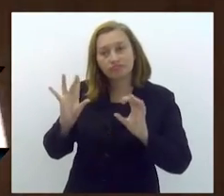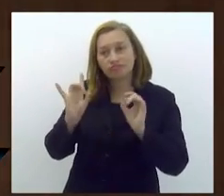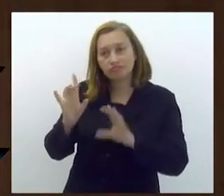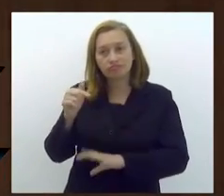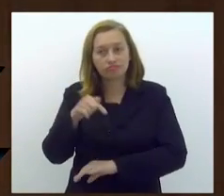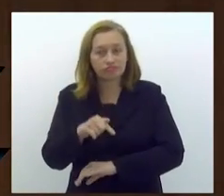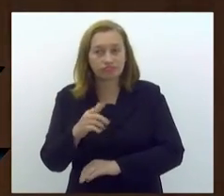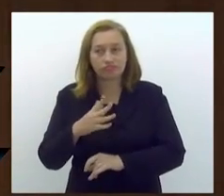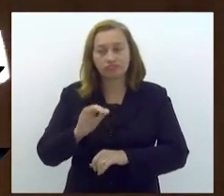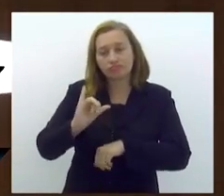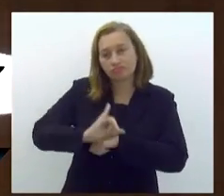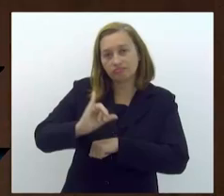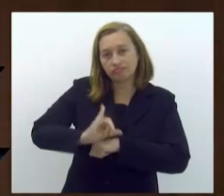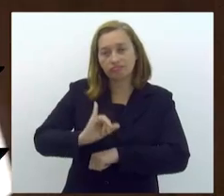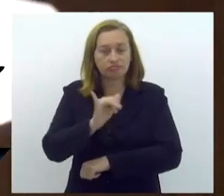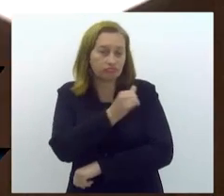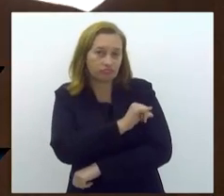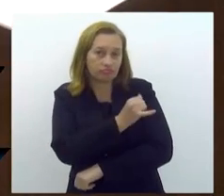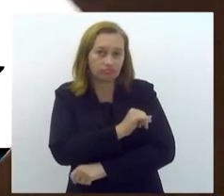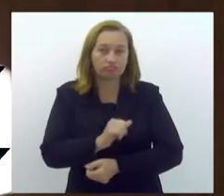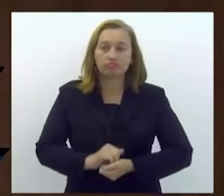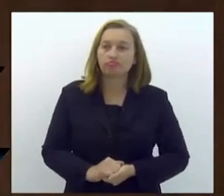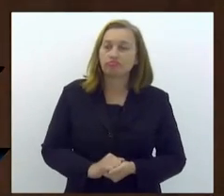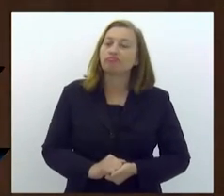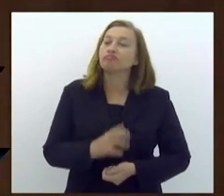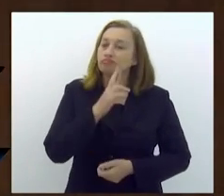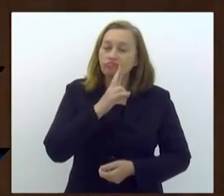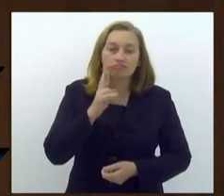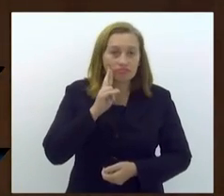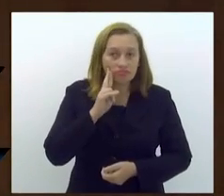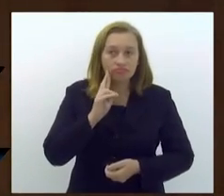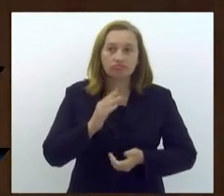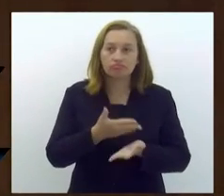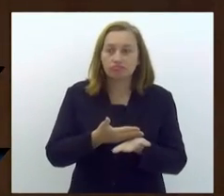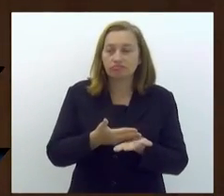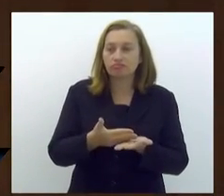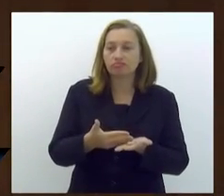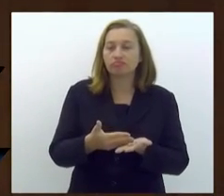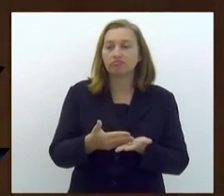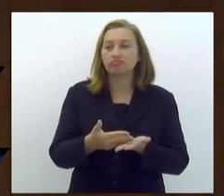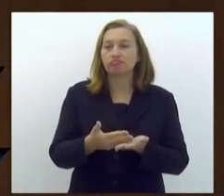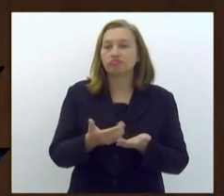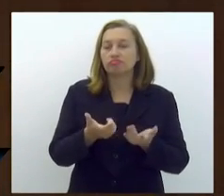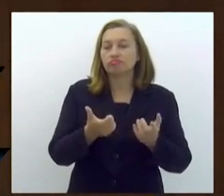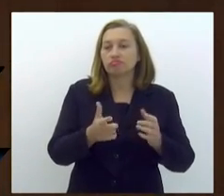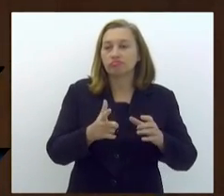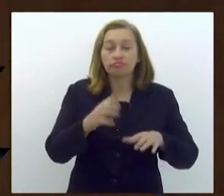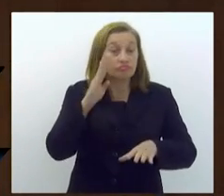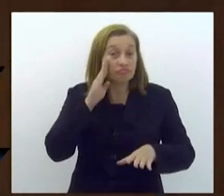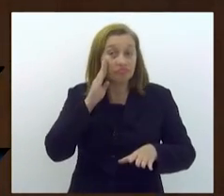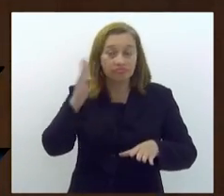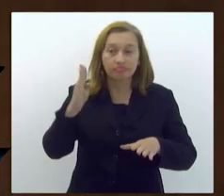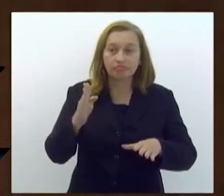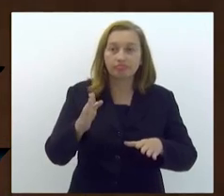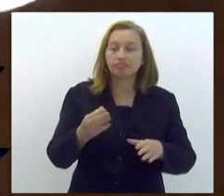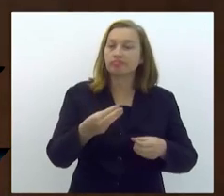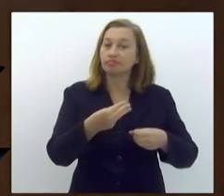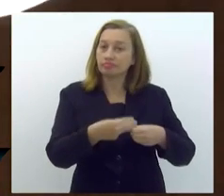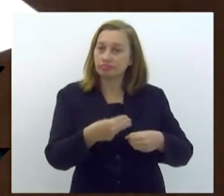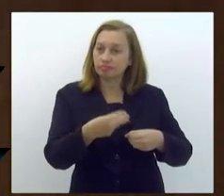a capital do Rio de Janeiro pois o restaurante foi inaugurado na região central do município